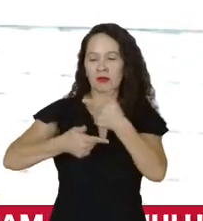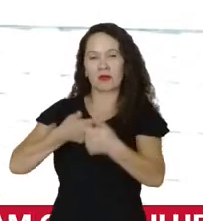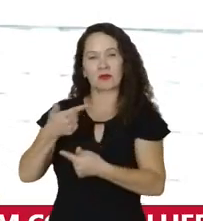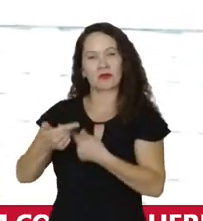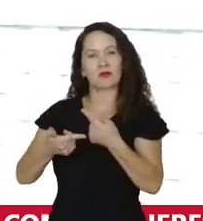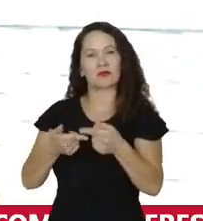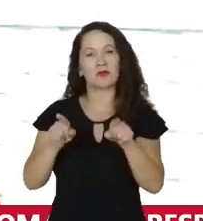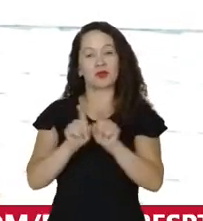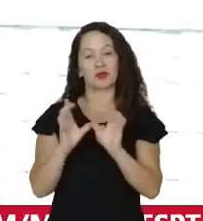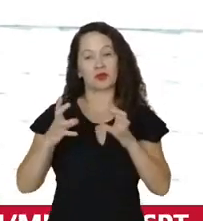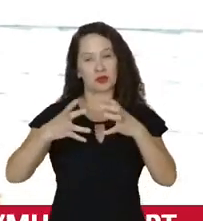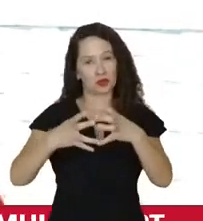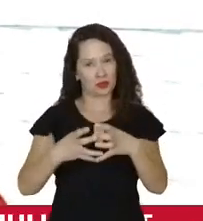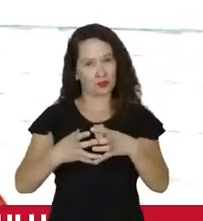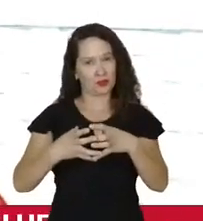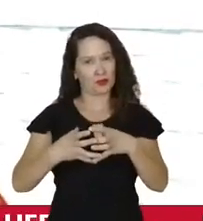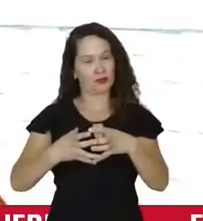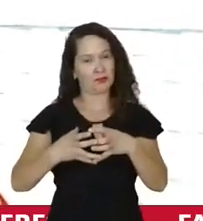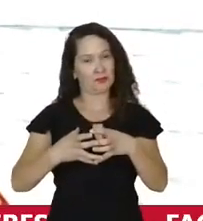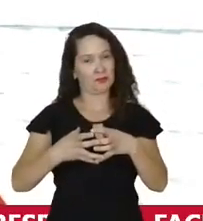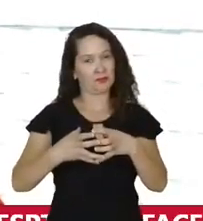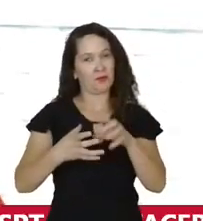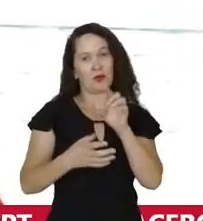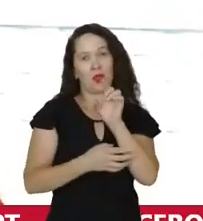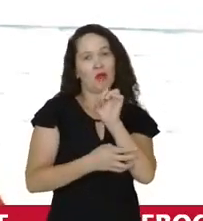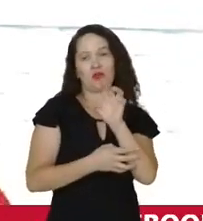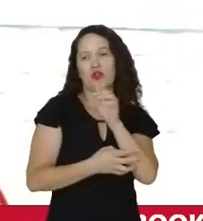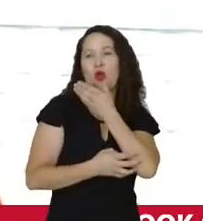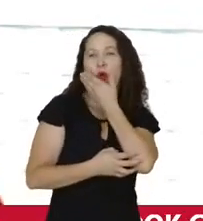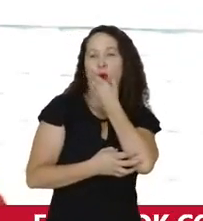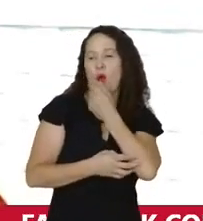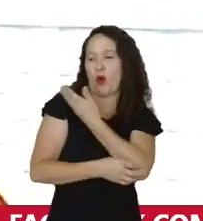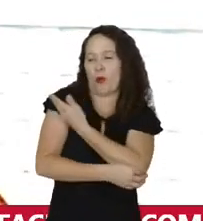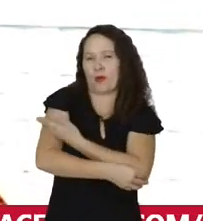trabalho dos grupos que não são o homem branco,